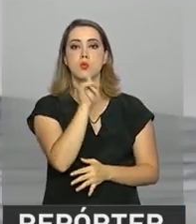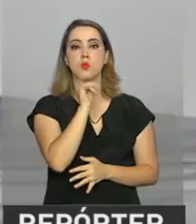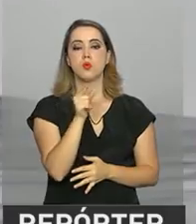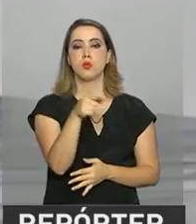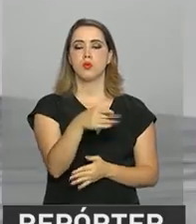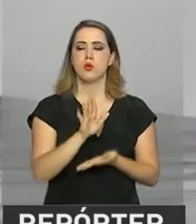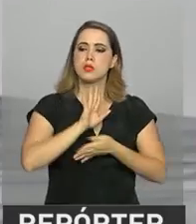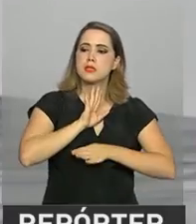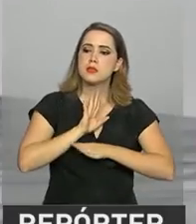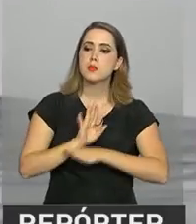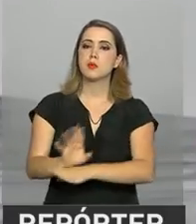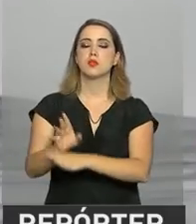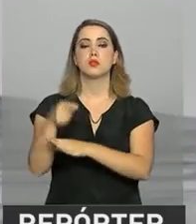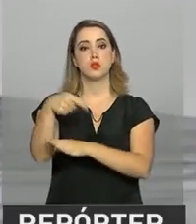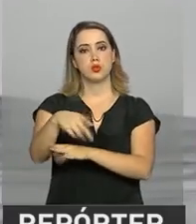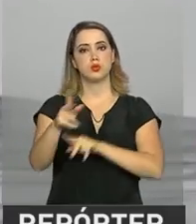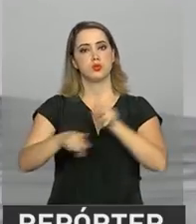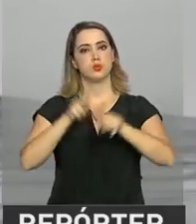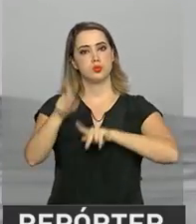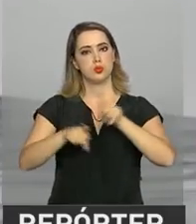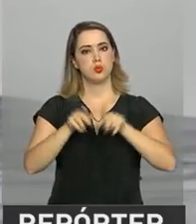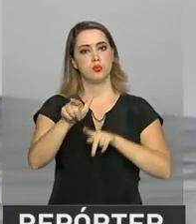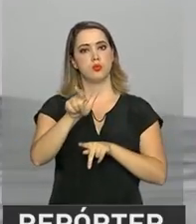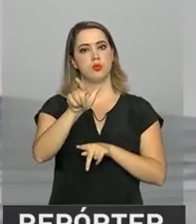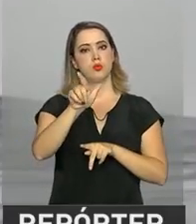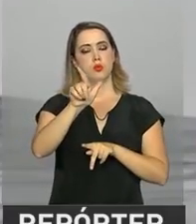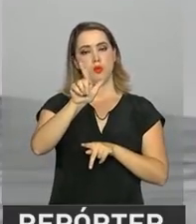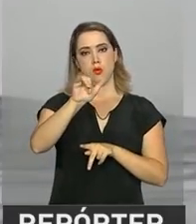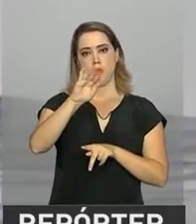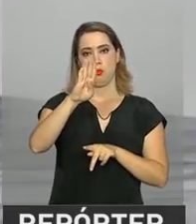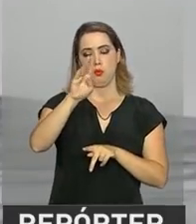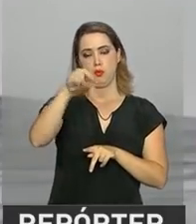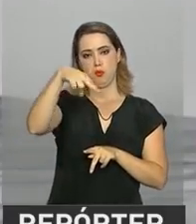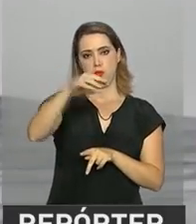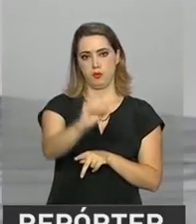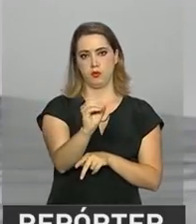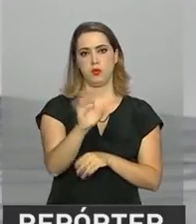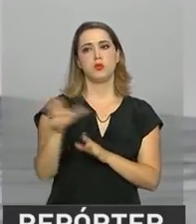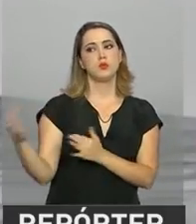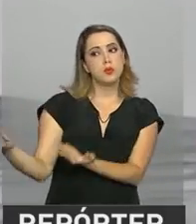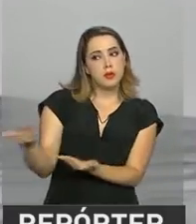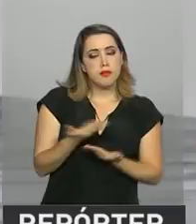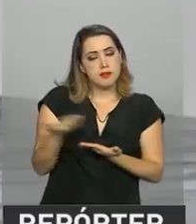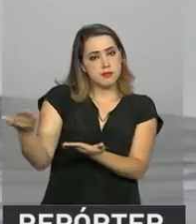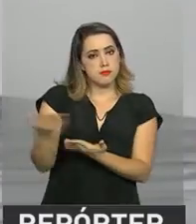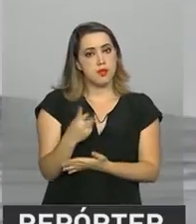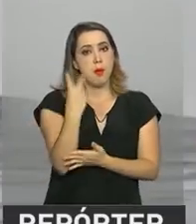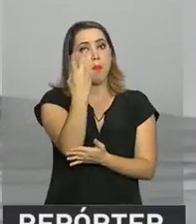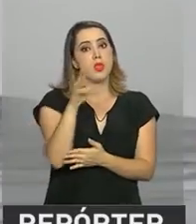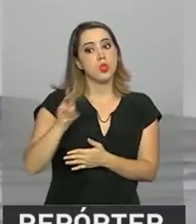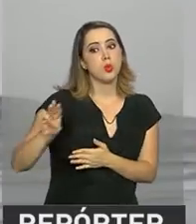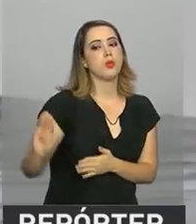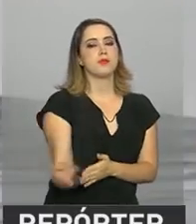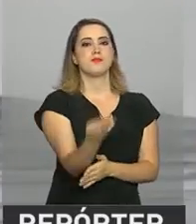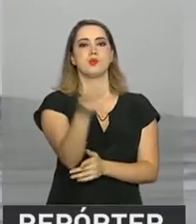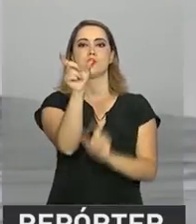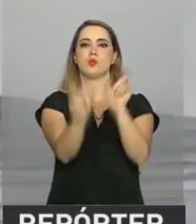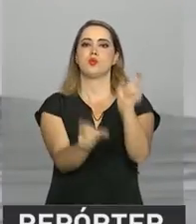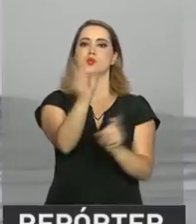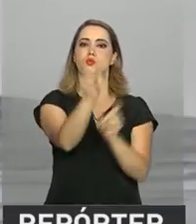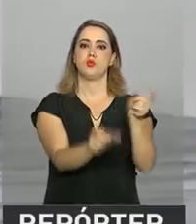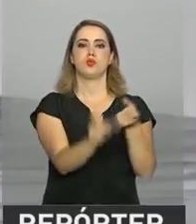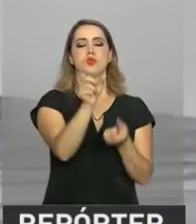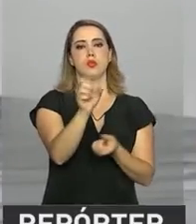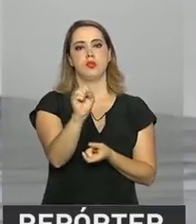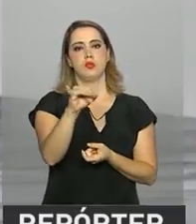generosidade do povo e governo libaneses em acolher cerca de 2 milhões de refugiados sírios que migraram